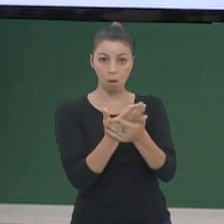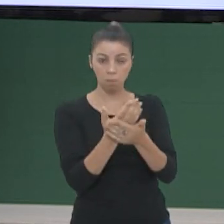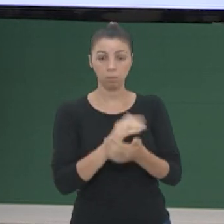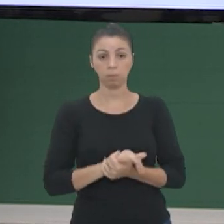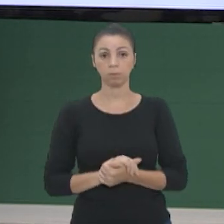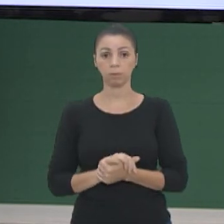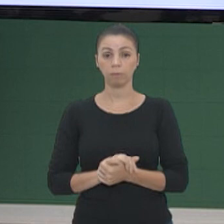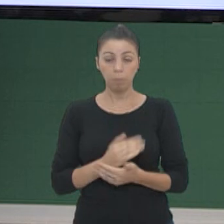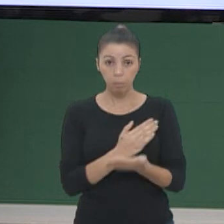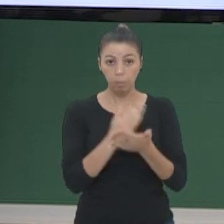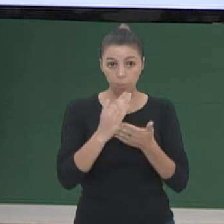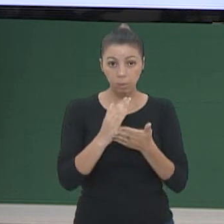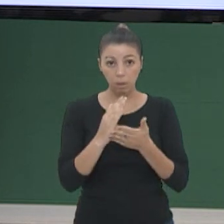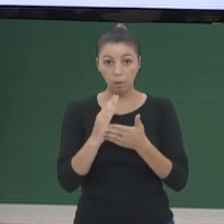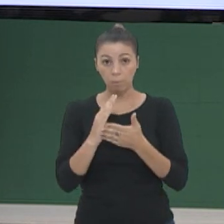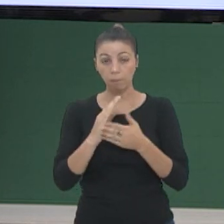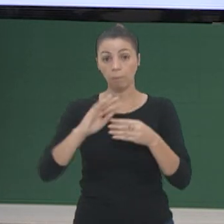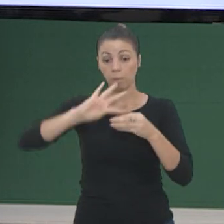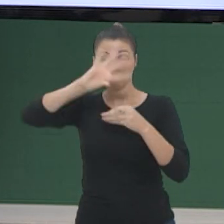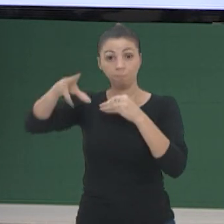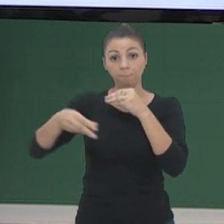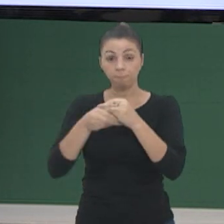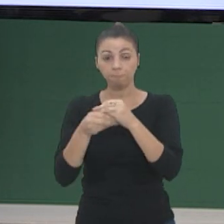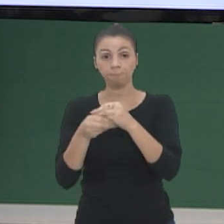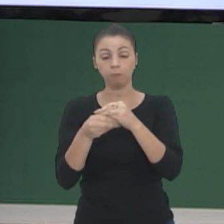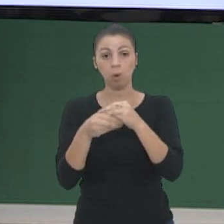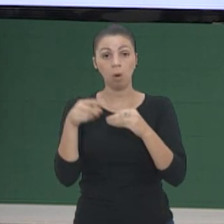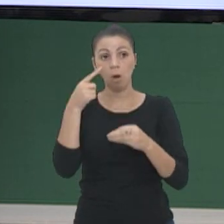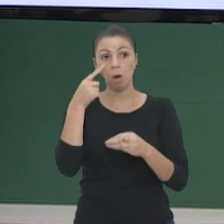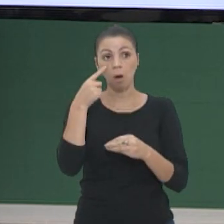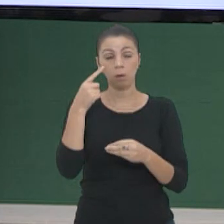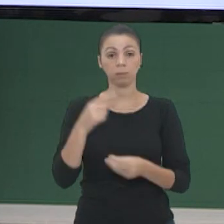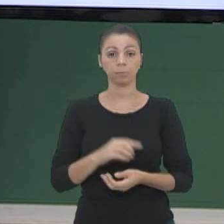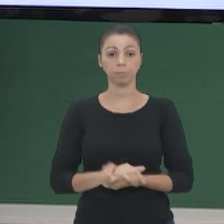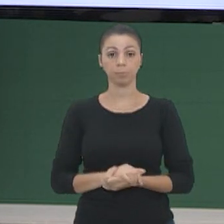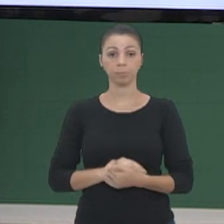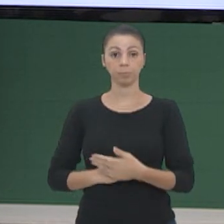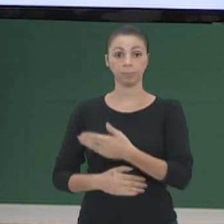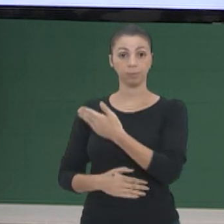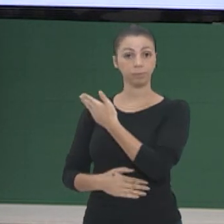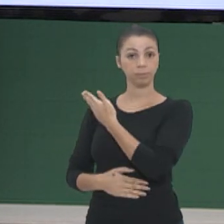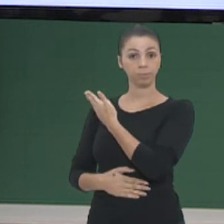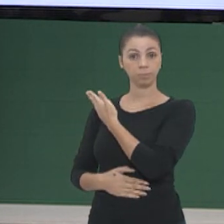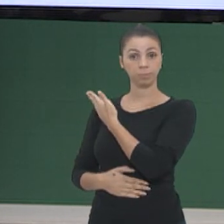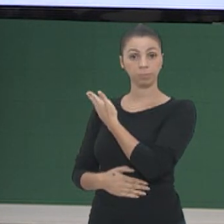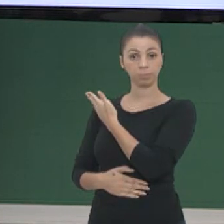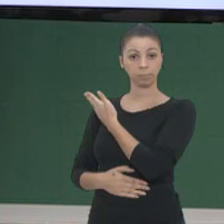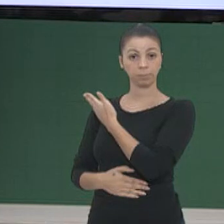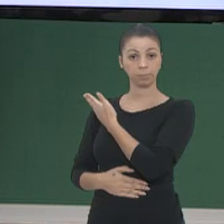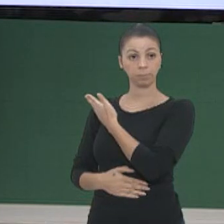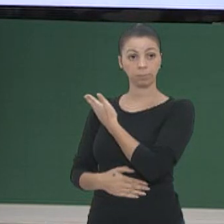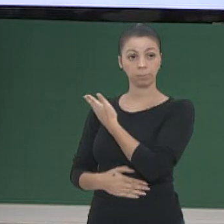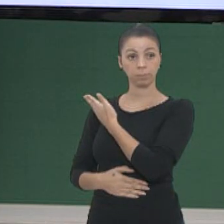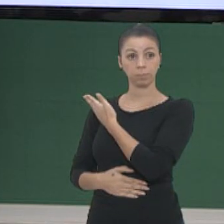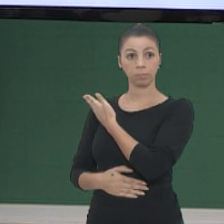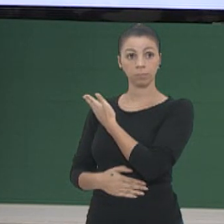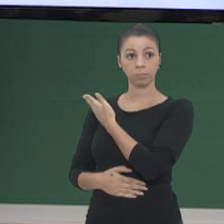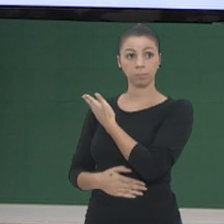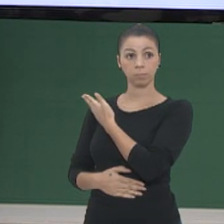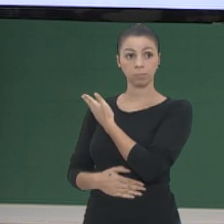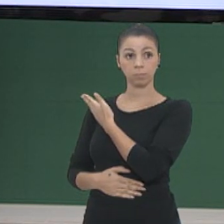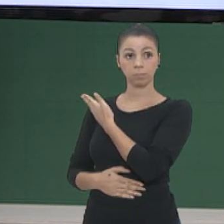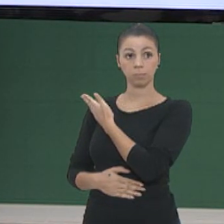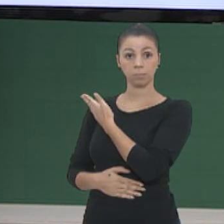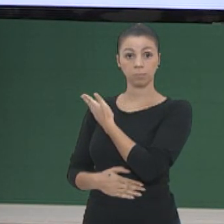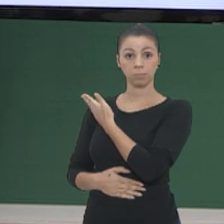Eu vou passar bem rapidinho para o primeiro slide. Então, vamos lá. Passando para o primeiro slide, nós